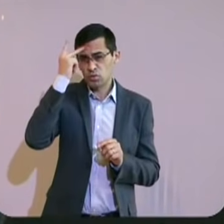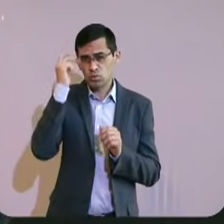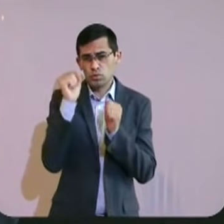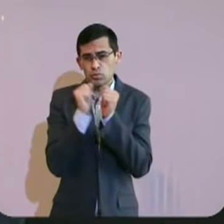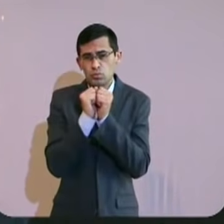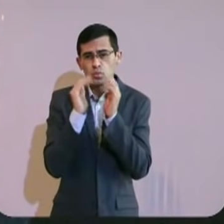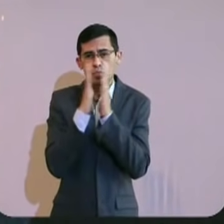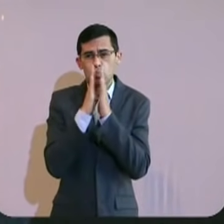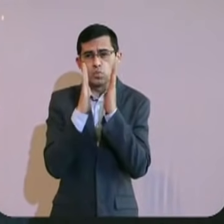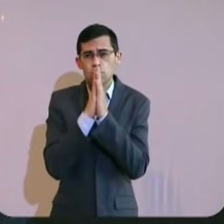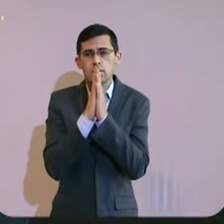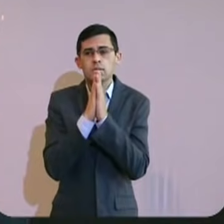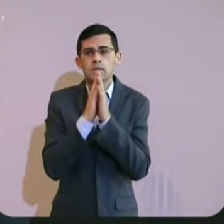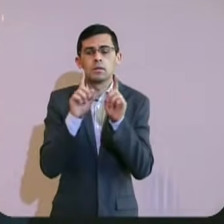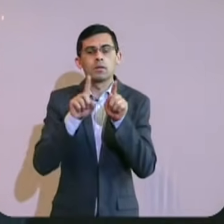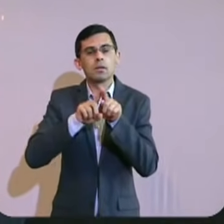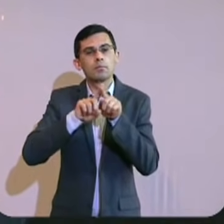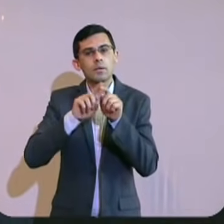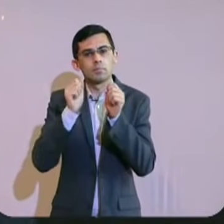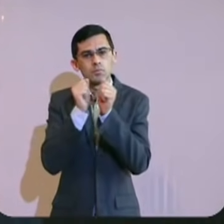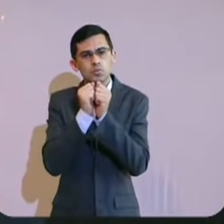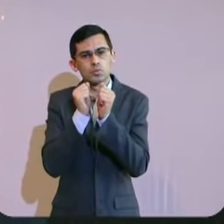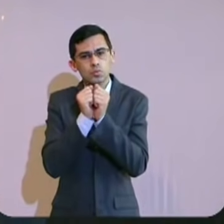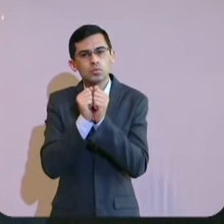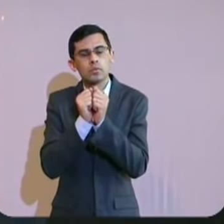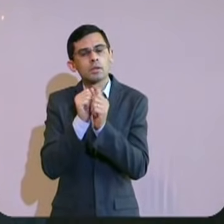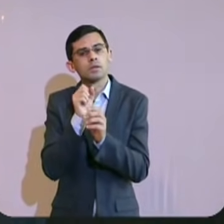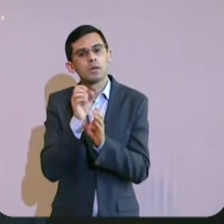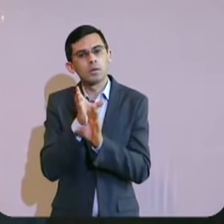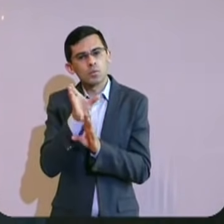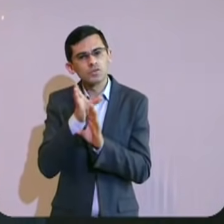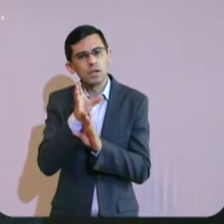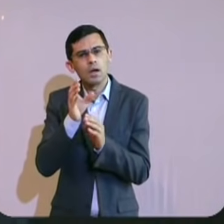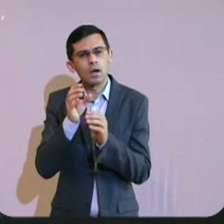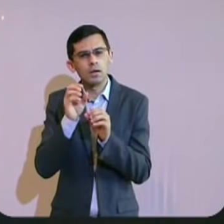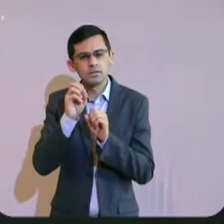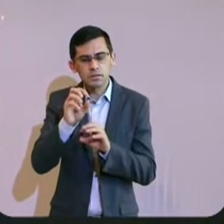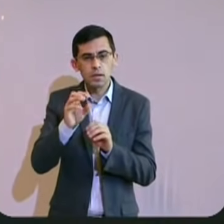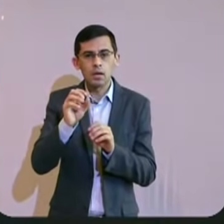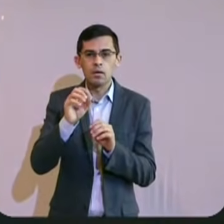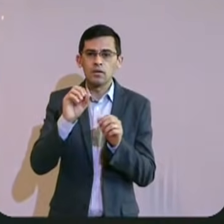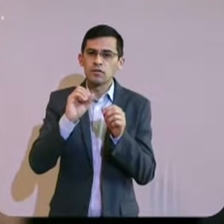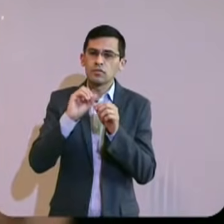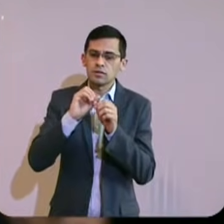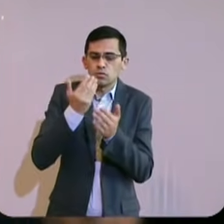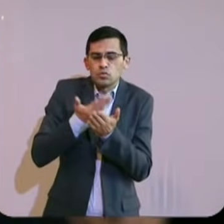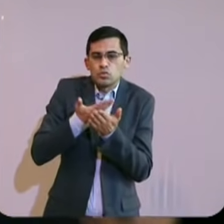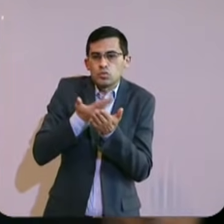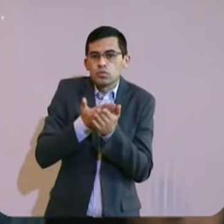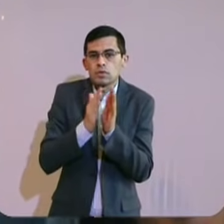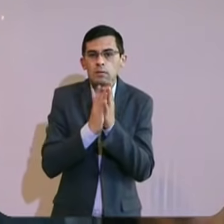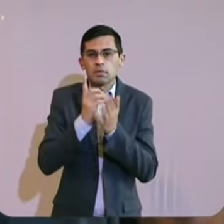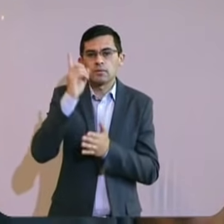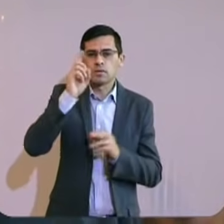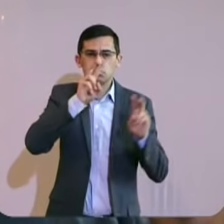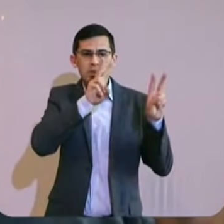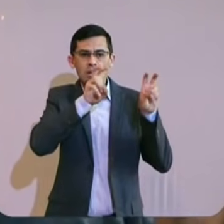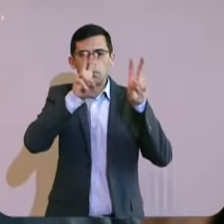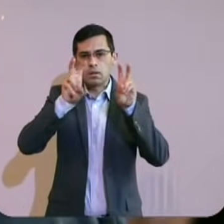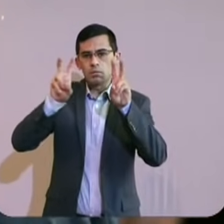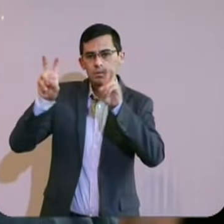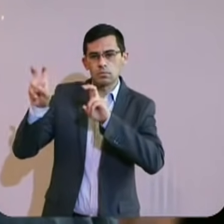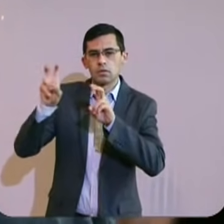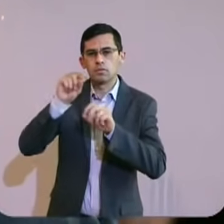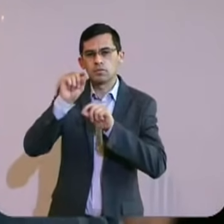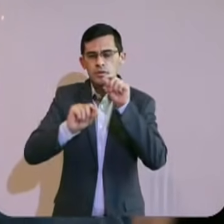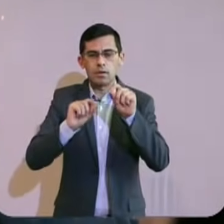por você, pessoas que vão acompanhar você, pessoas que vão convidar você para fazer uma série de estudos bíblicos sobre esses assuntos que